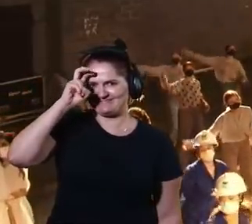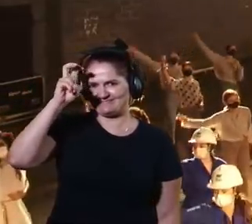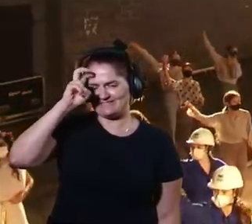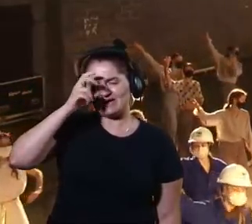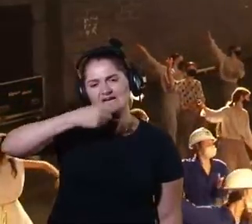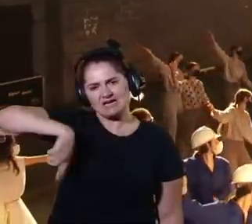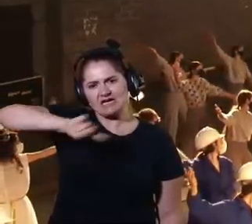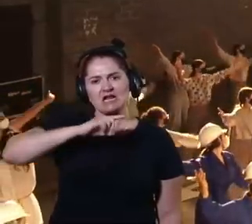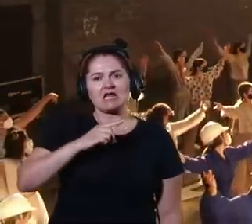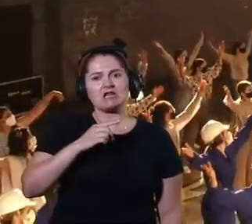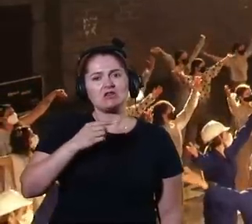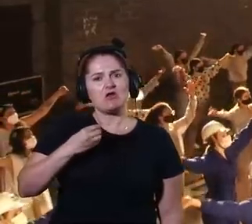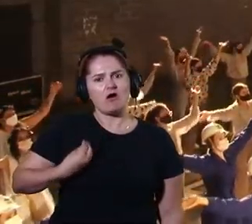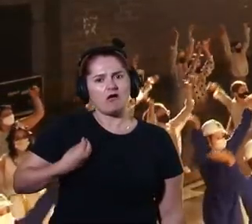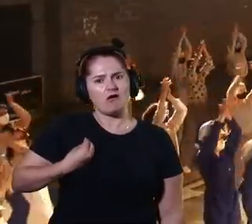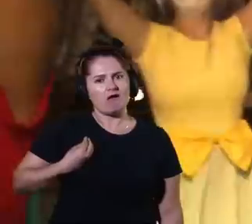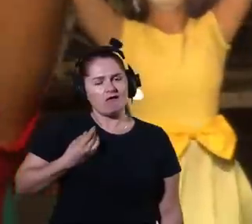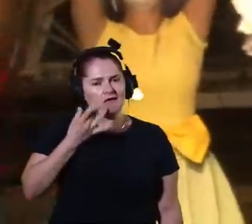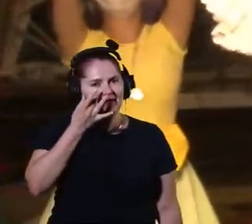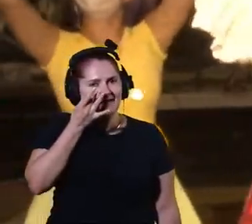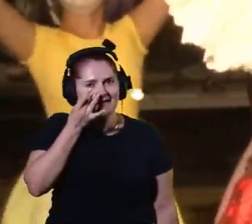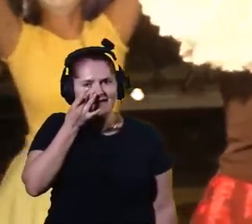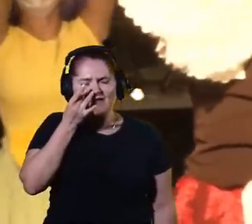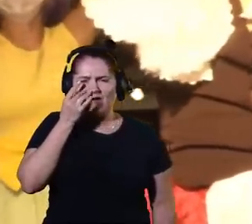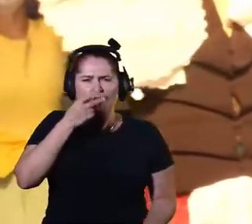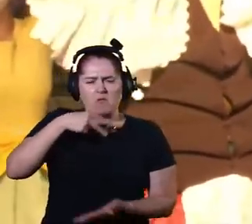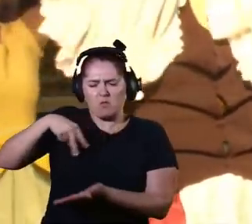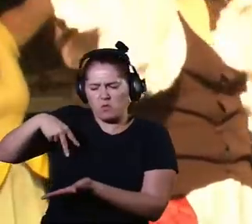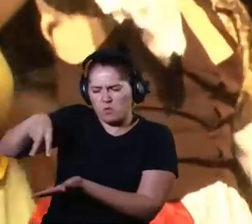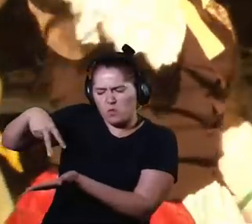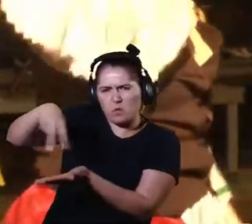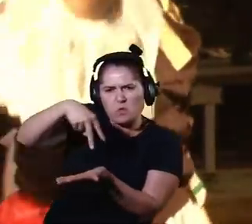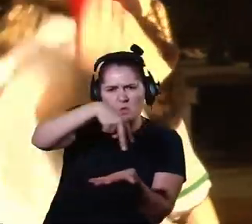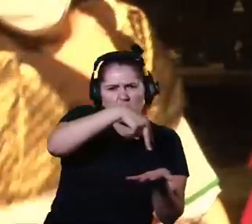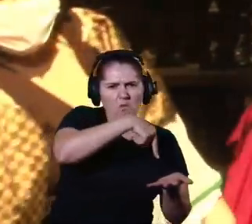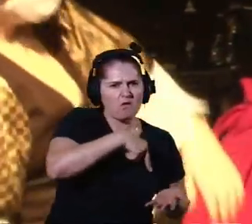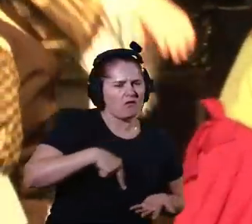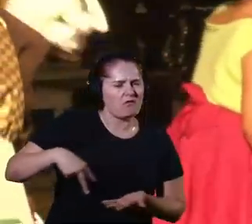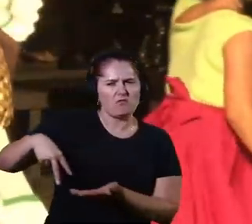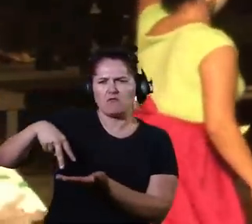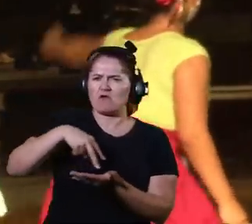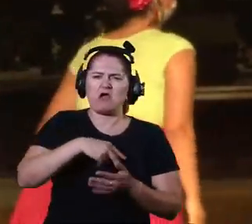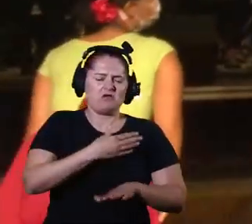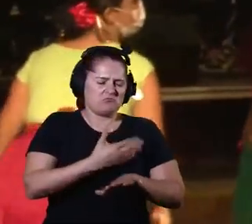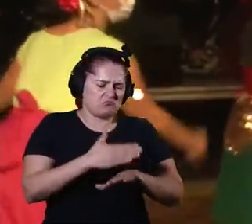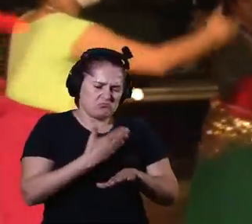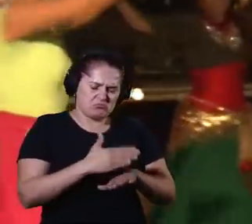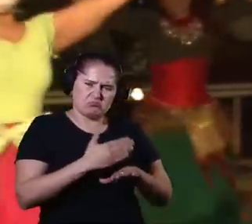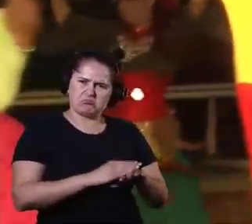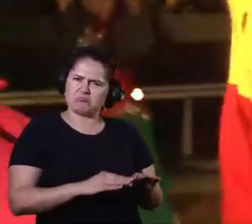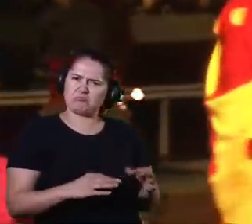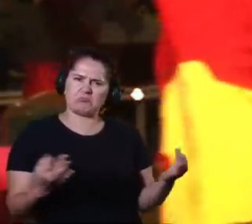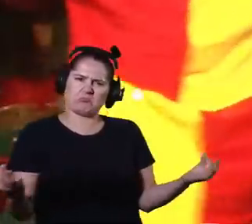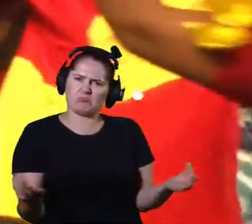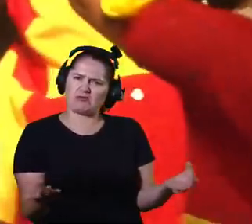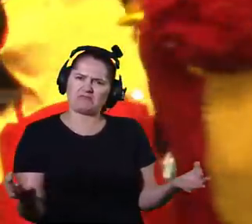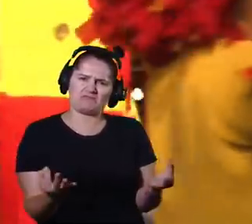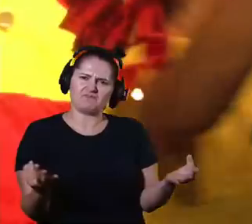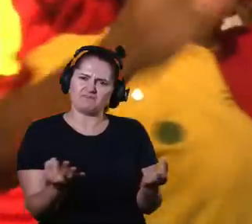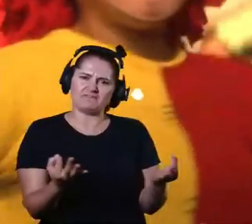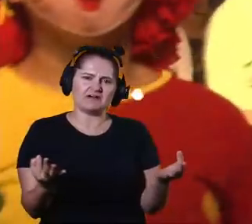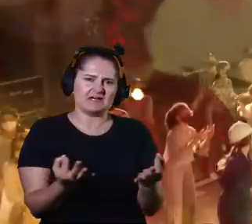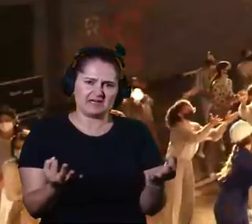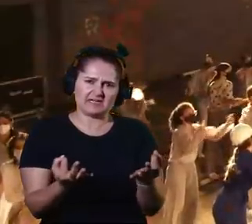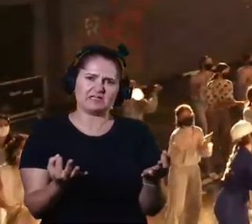nós presenciando um espetáculo por esses figurantes altamente treinados, com requintes